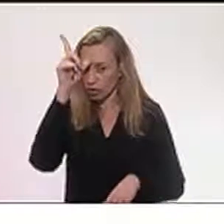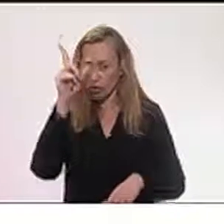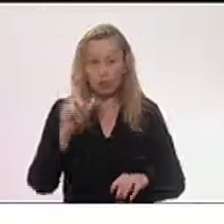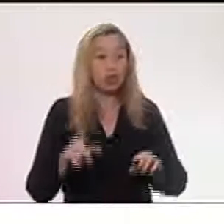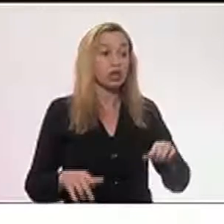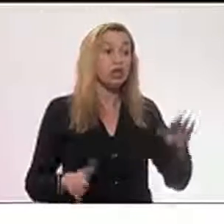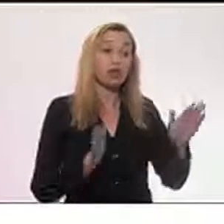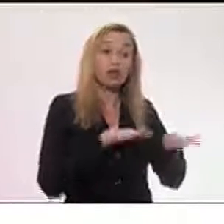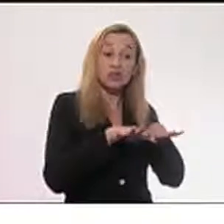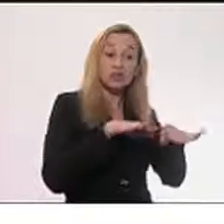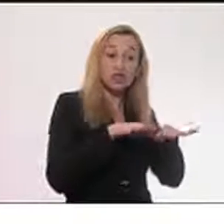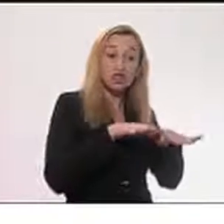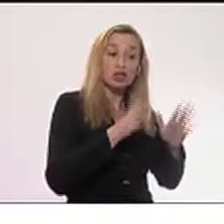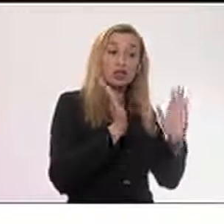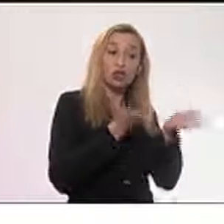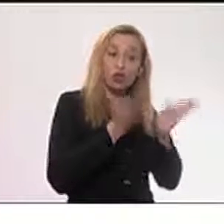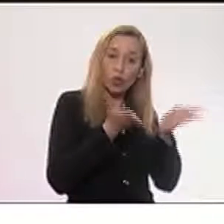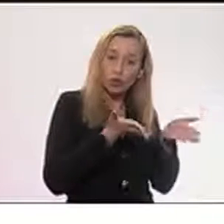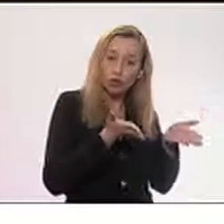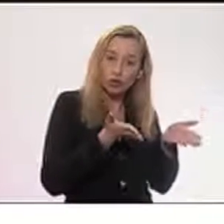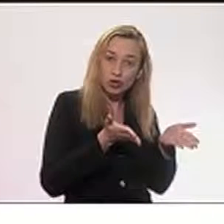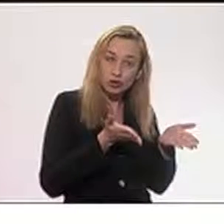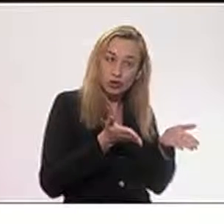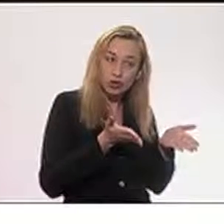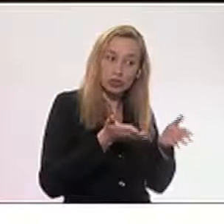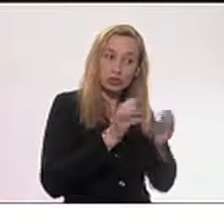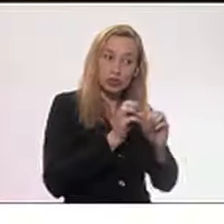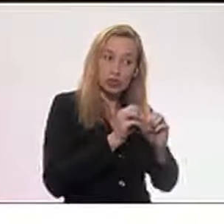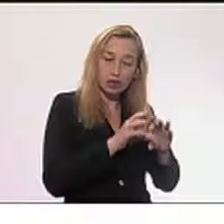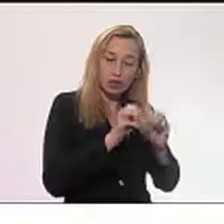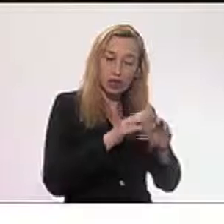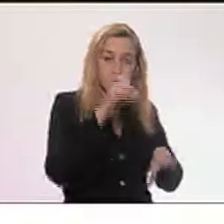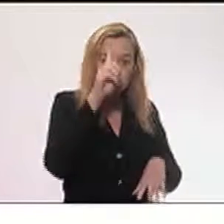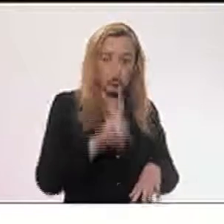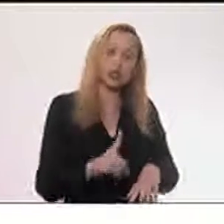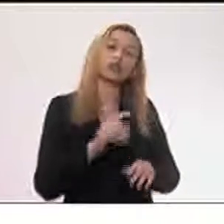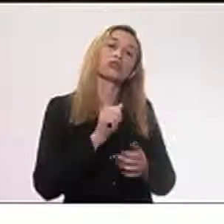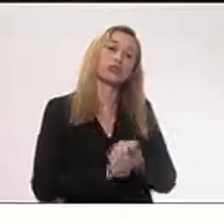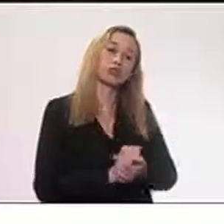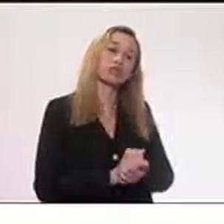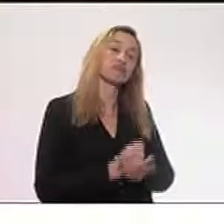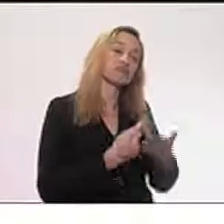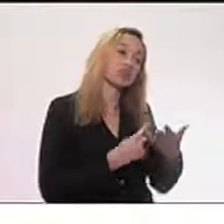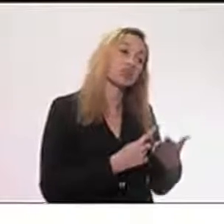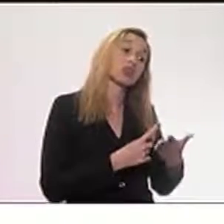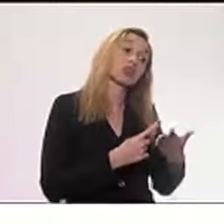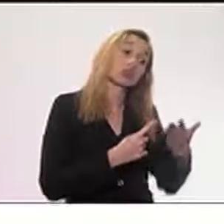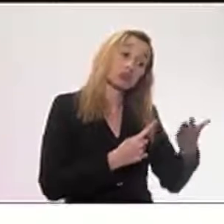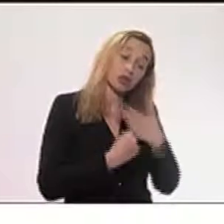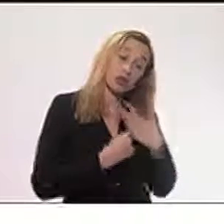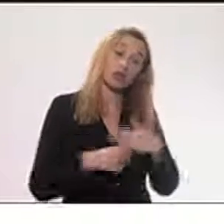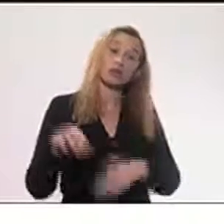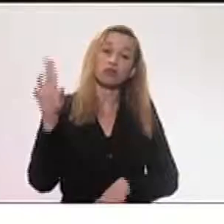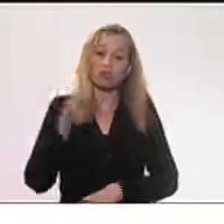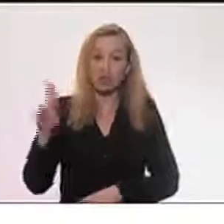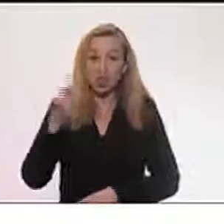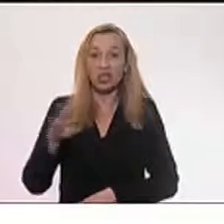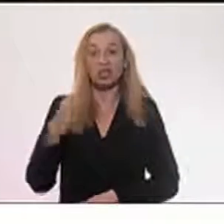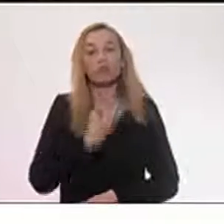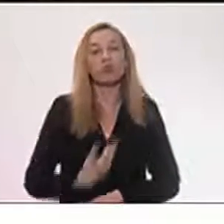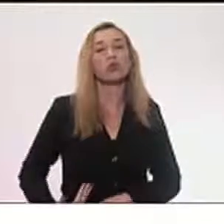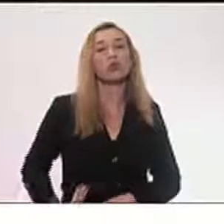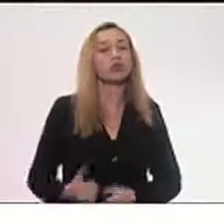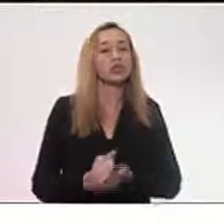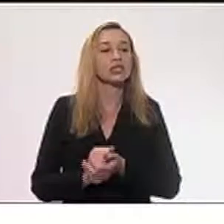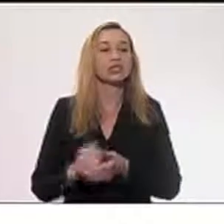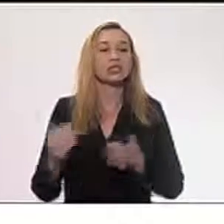esta manifestação em torno do direito à educação e da defesa das universidades públicas? Tem uma relação, a meu